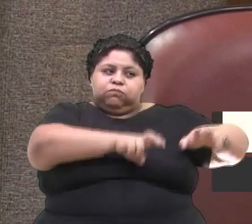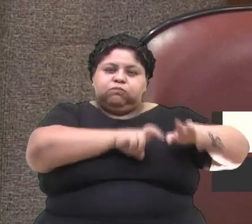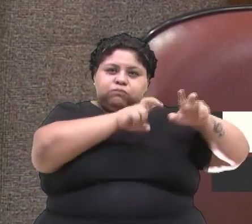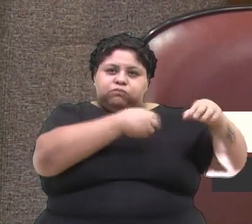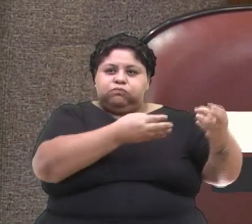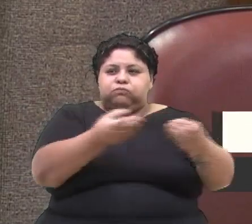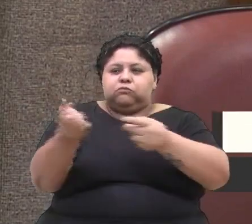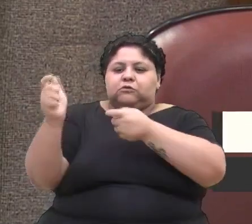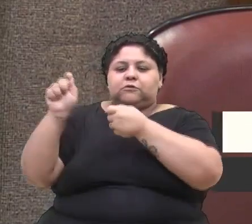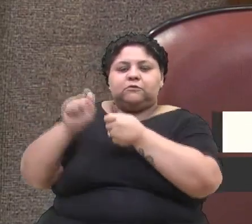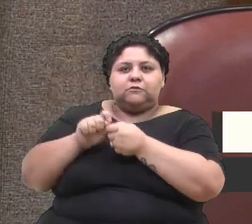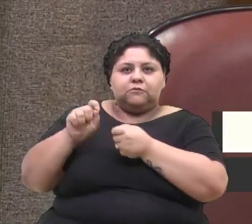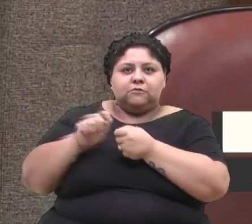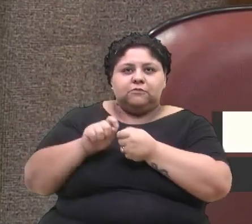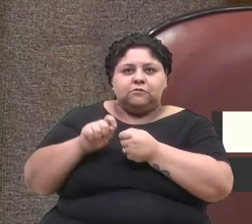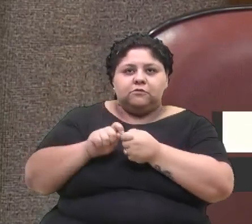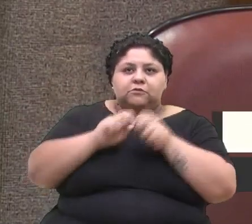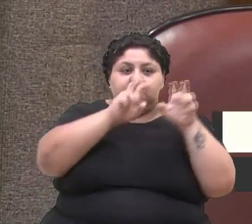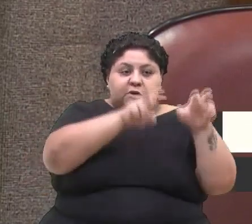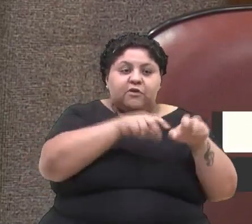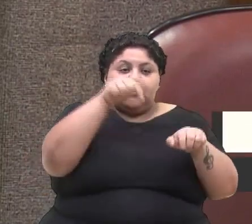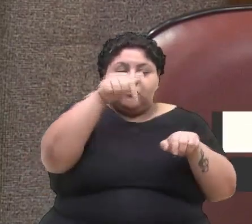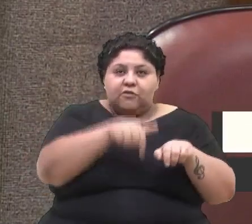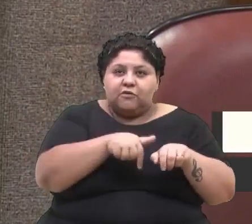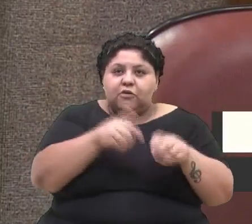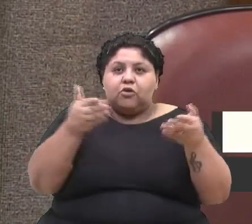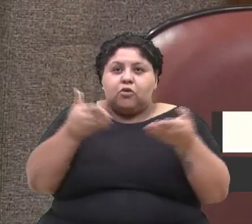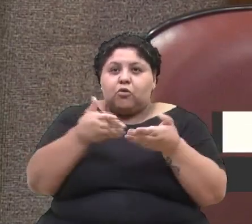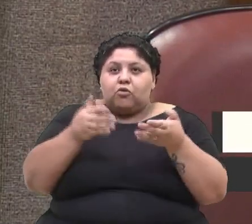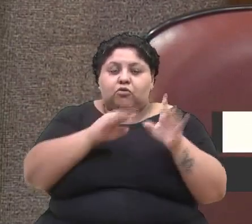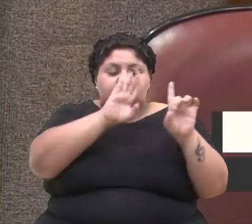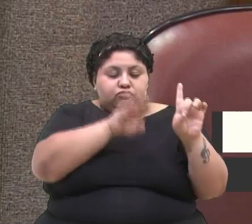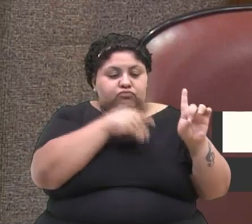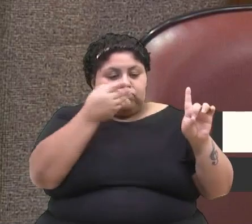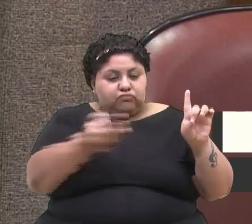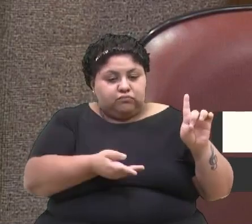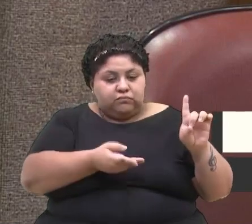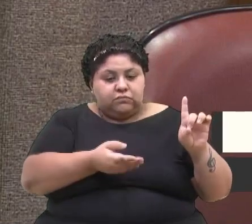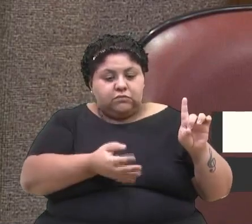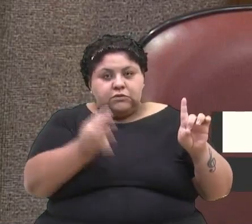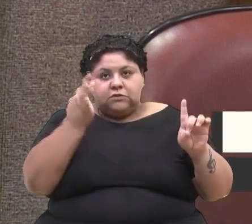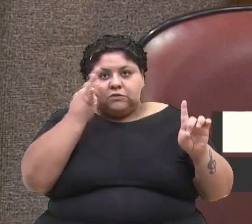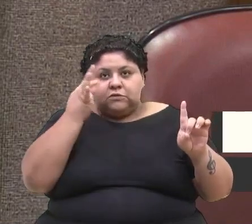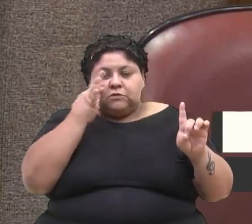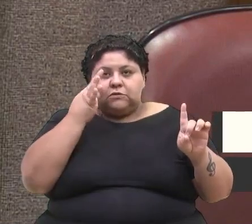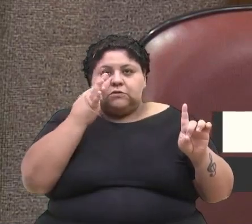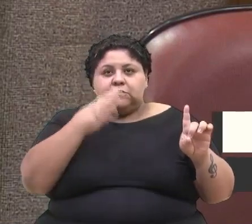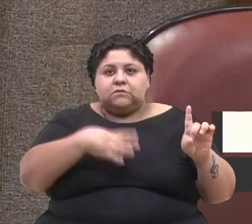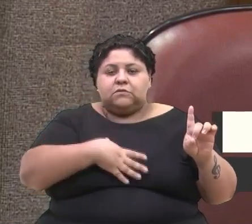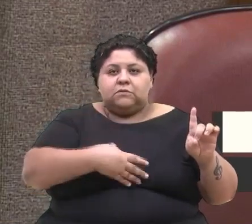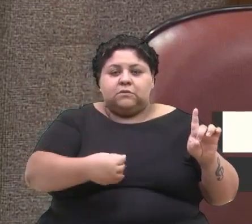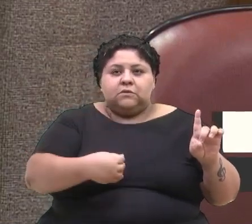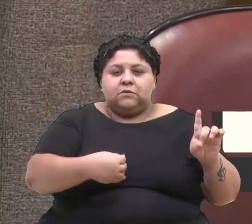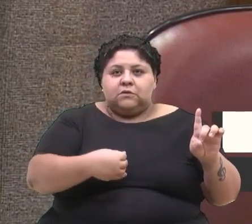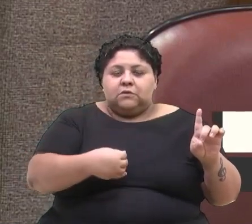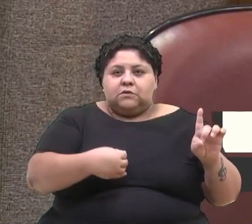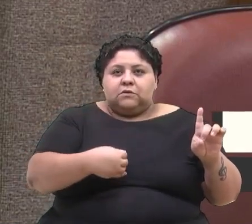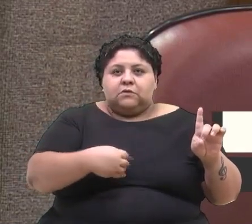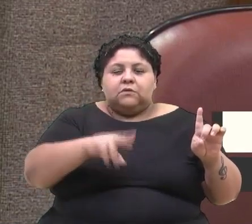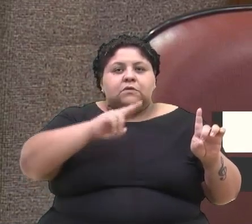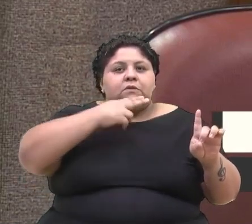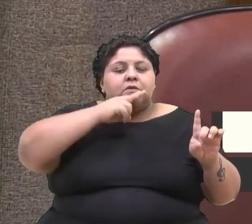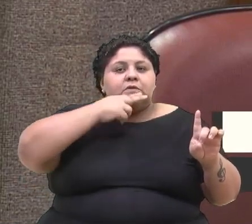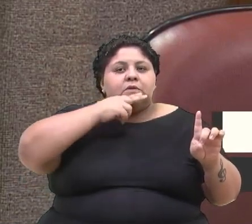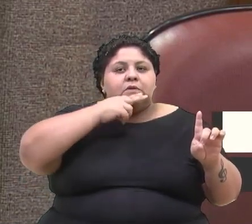muito fez pelo interior da nossa comunidade e hoje a gente homenageia aqui na presença do seu filho Luís do seu neto o Laércio